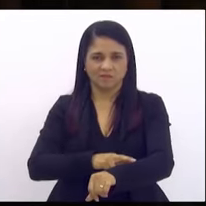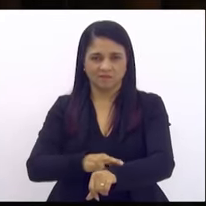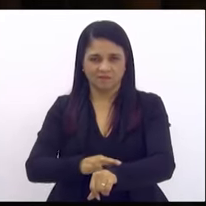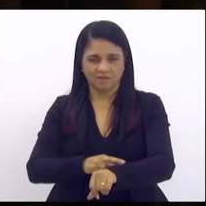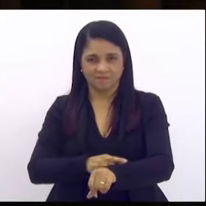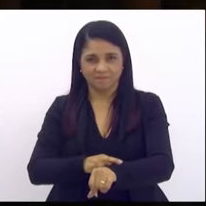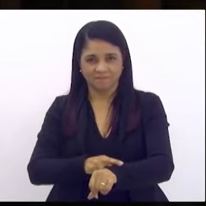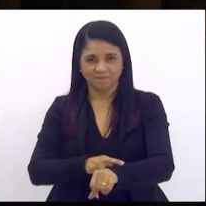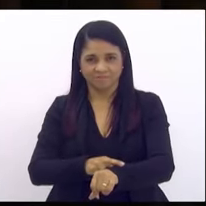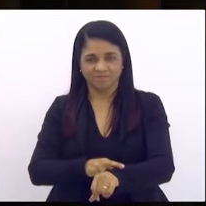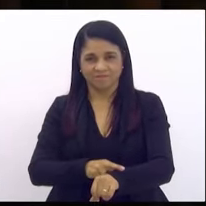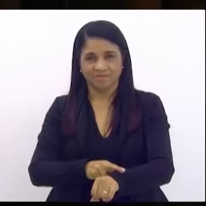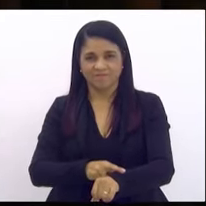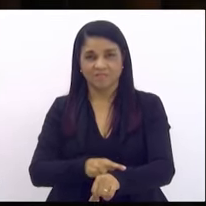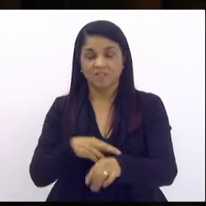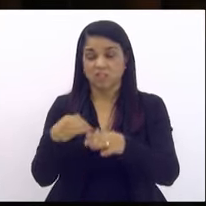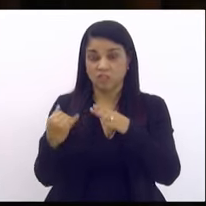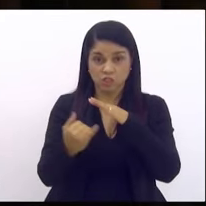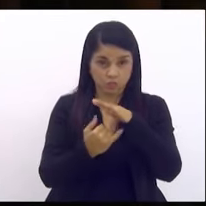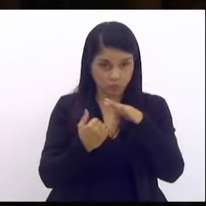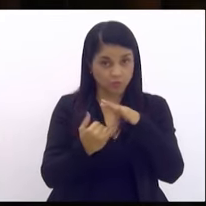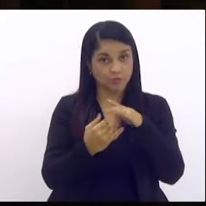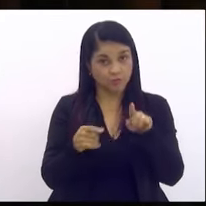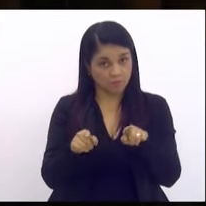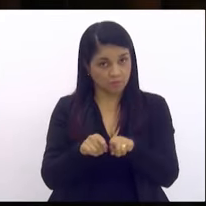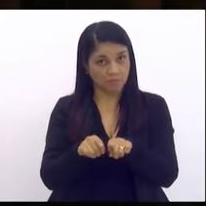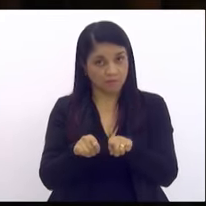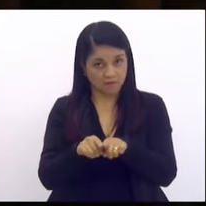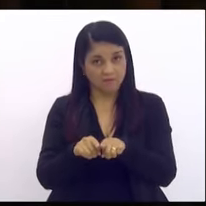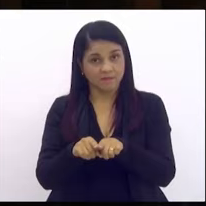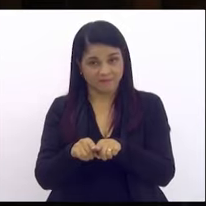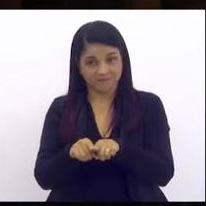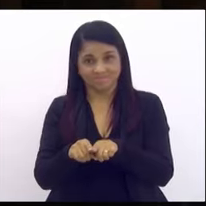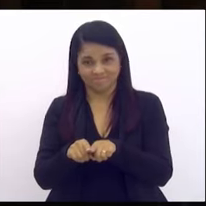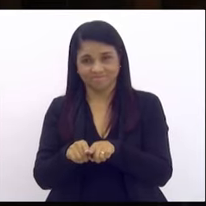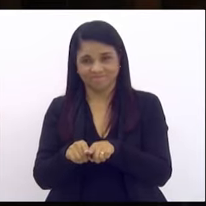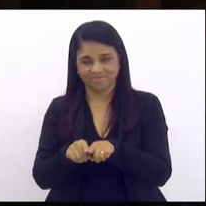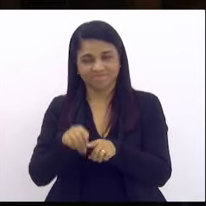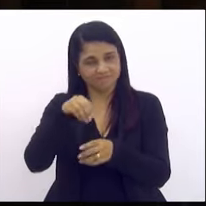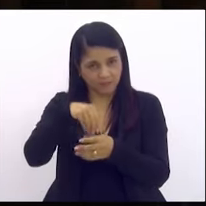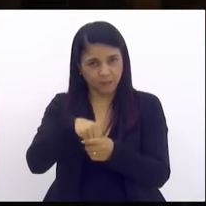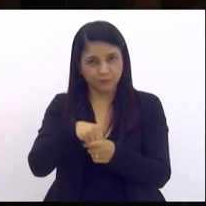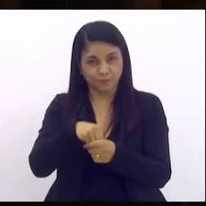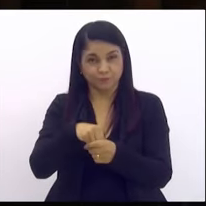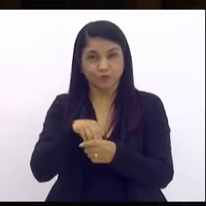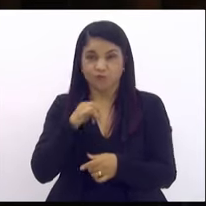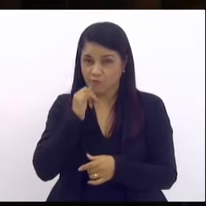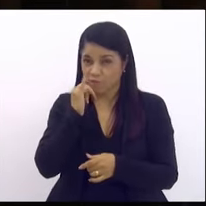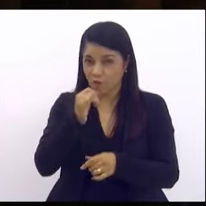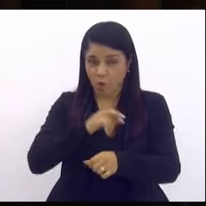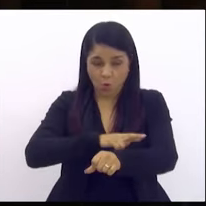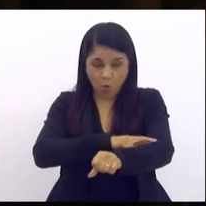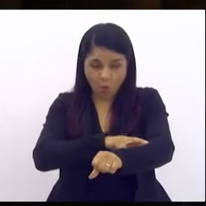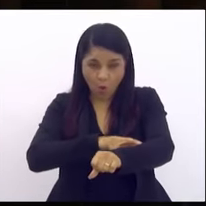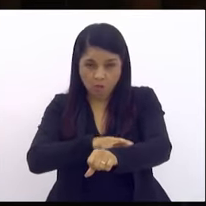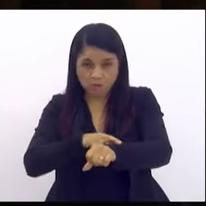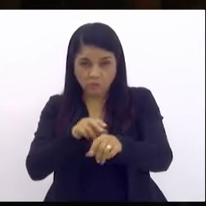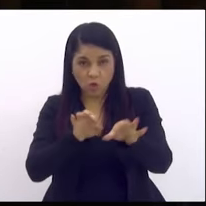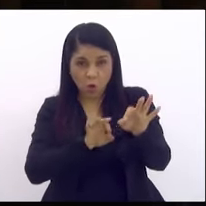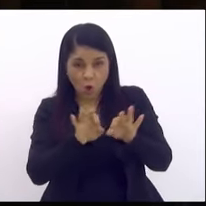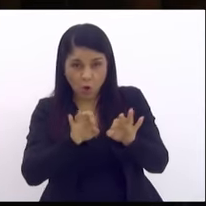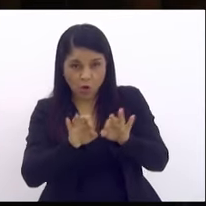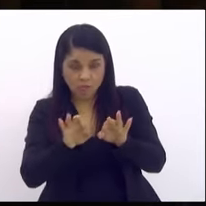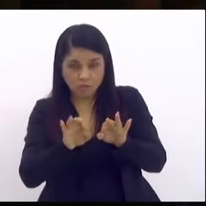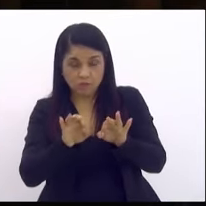negligência institucional inclusive porque quando a gente fala que o racismo ele organizou e estruturou a nossa